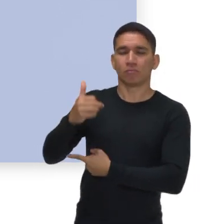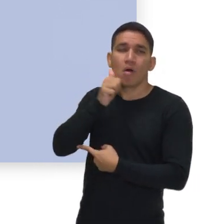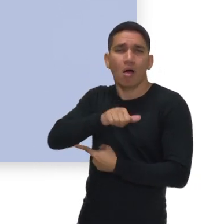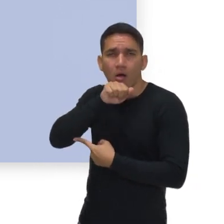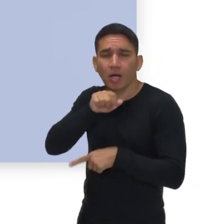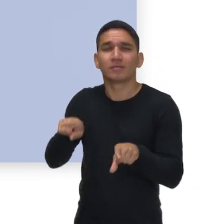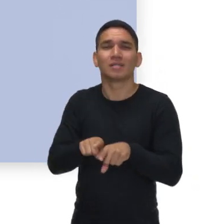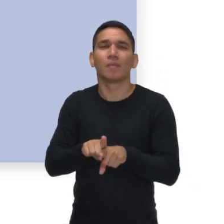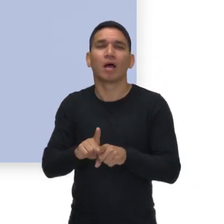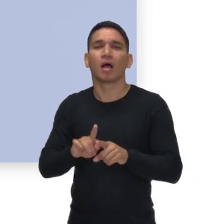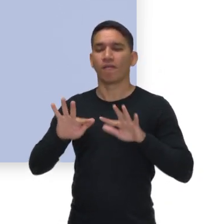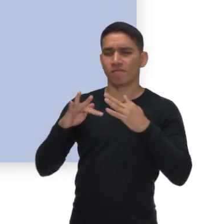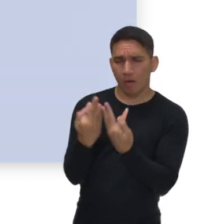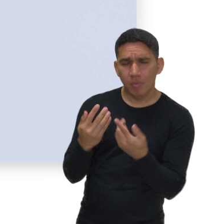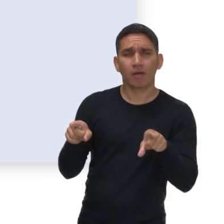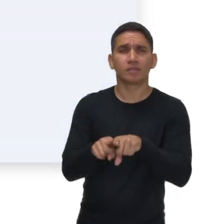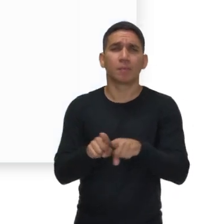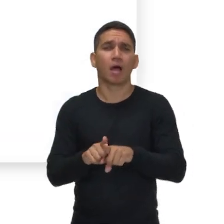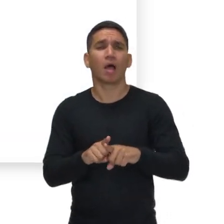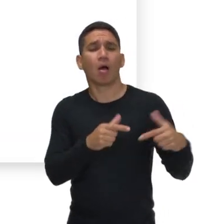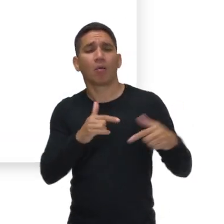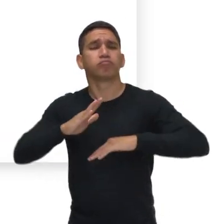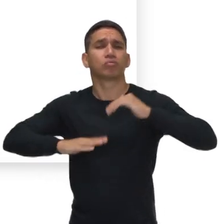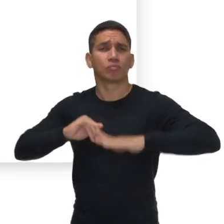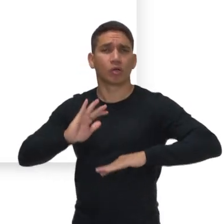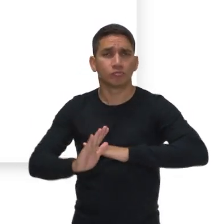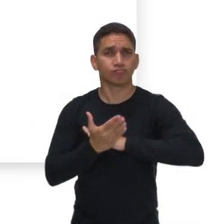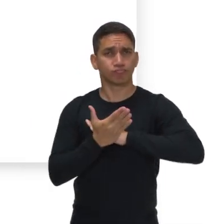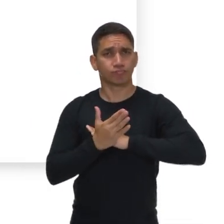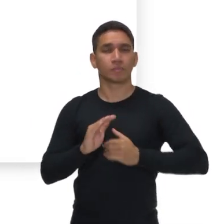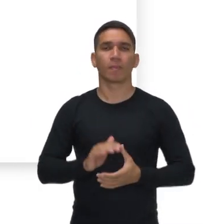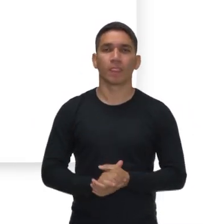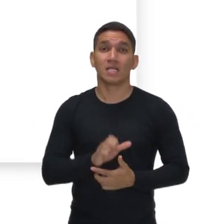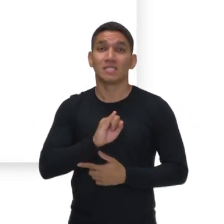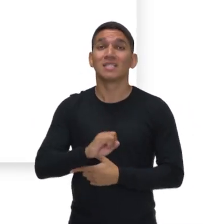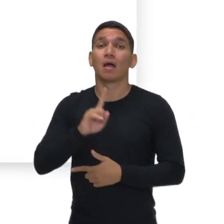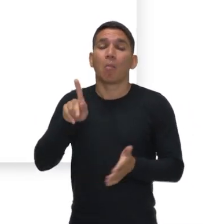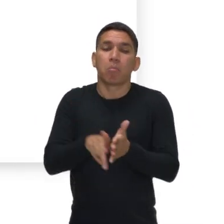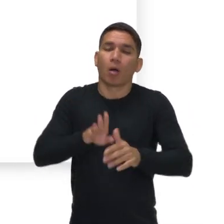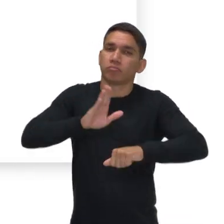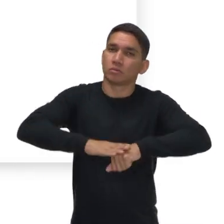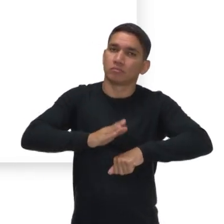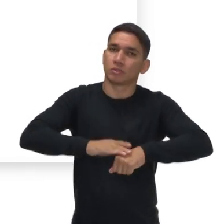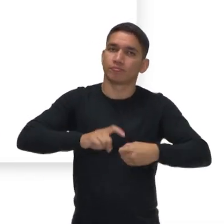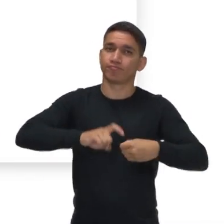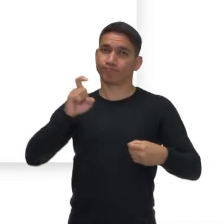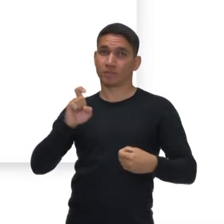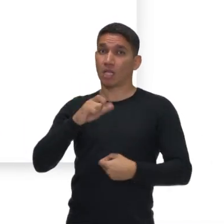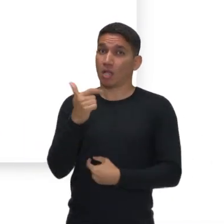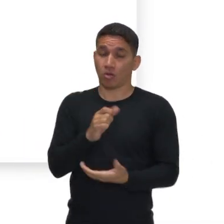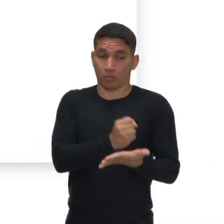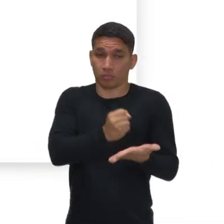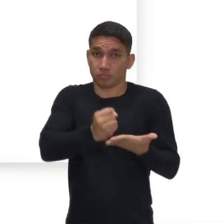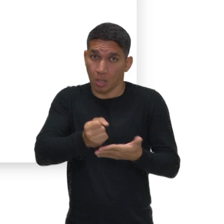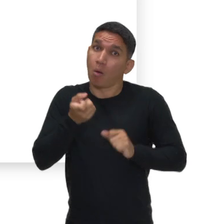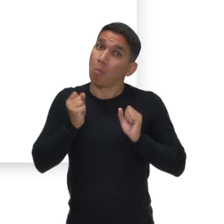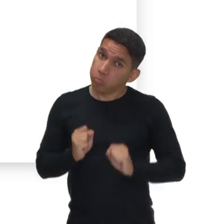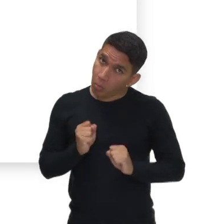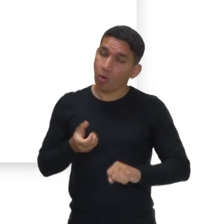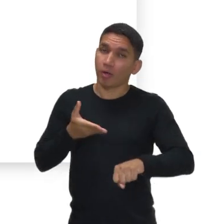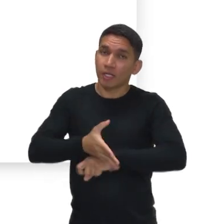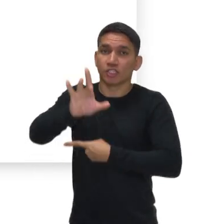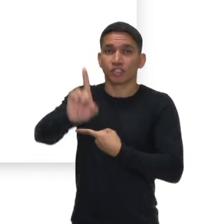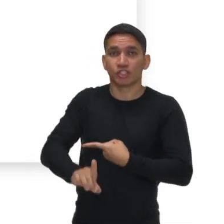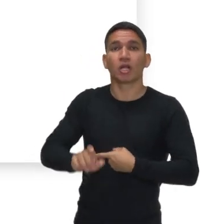e reabilitação profissional. Já quem é trabalhador autônomo e não tem carteira de trabalho assinada, mesmo